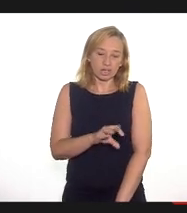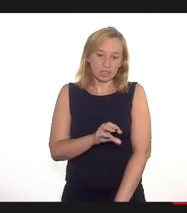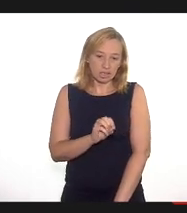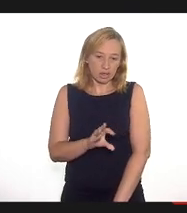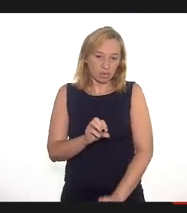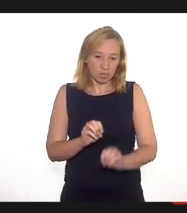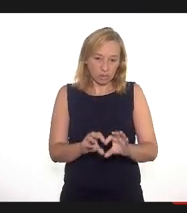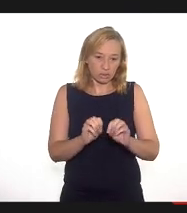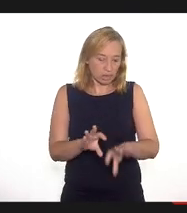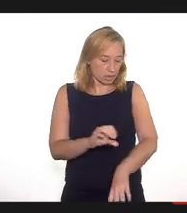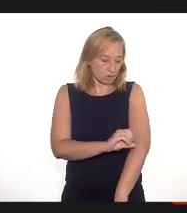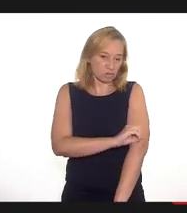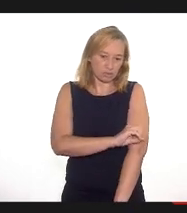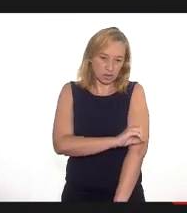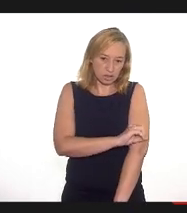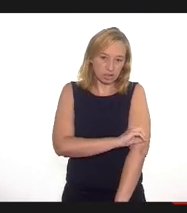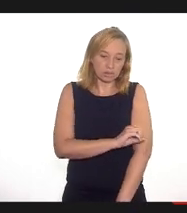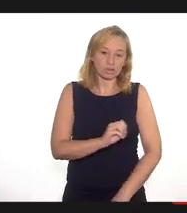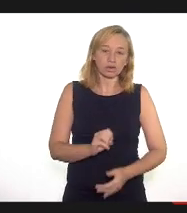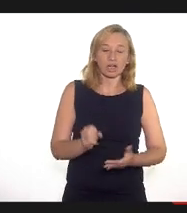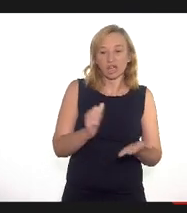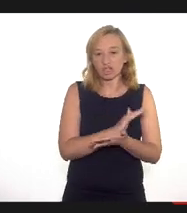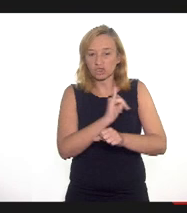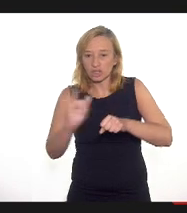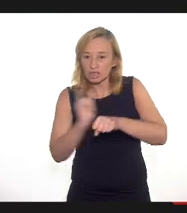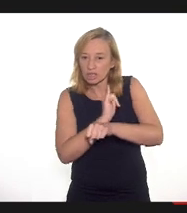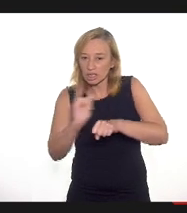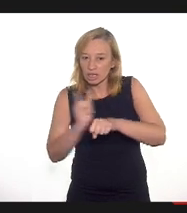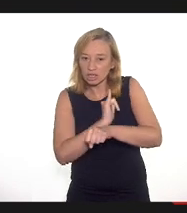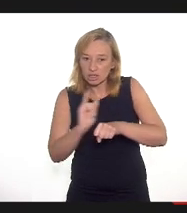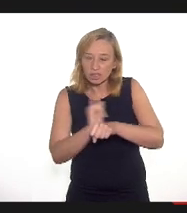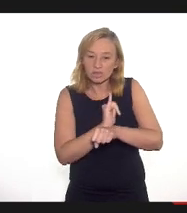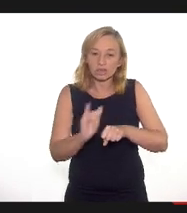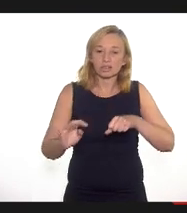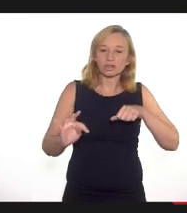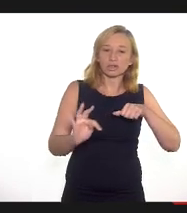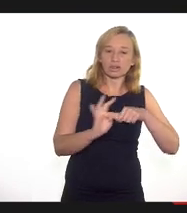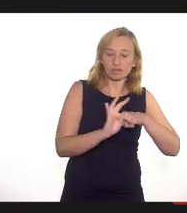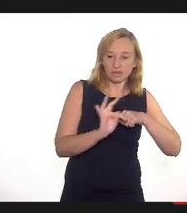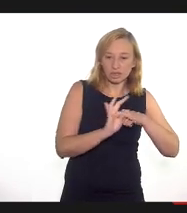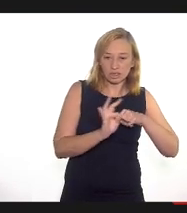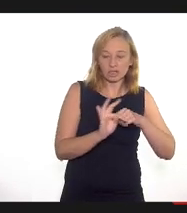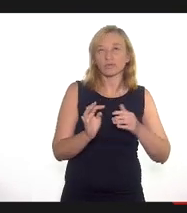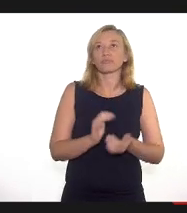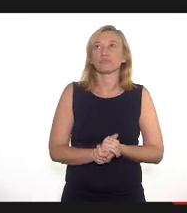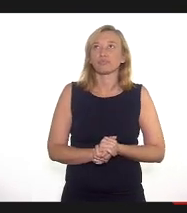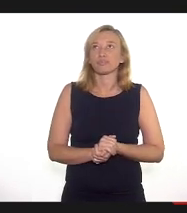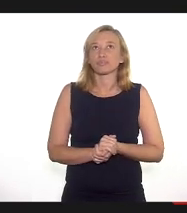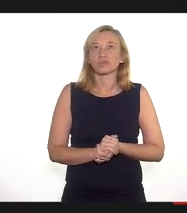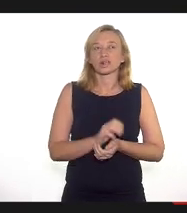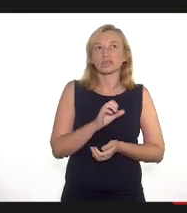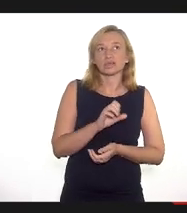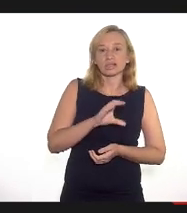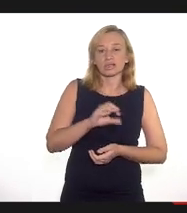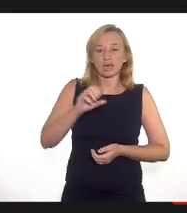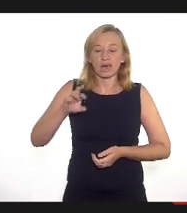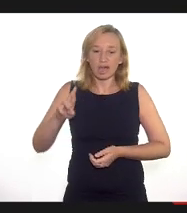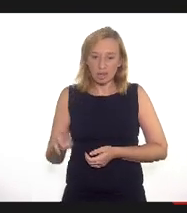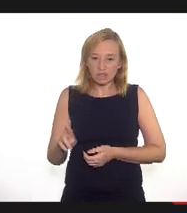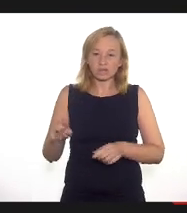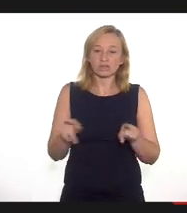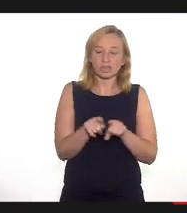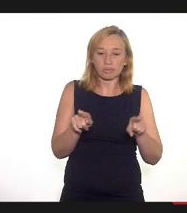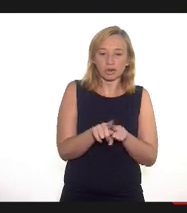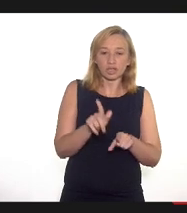e as estratégias que foram adotadas pela FAETEC através da plataforma do CCERJ e do blog que foi